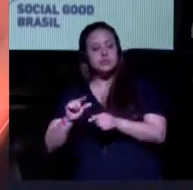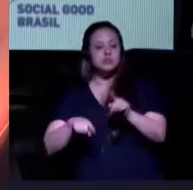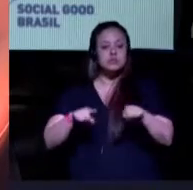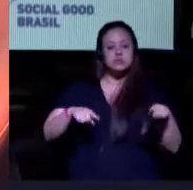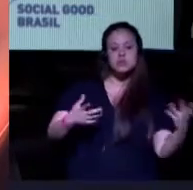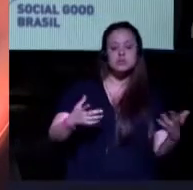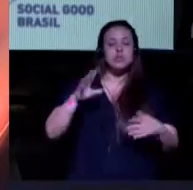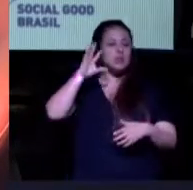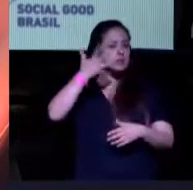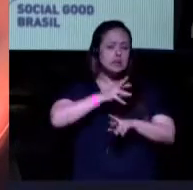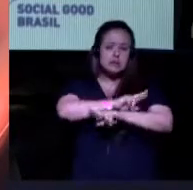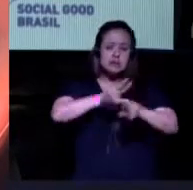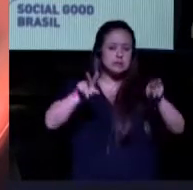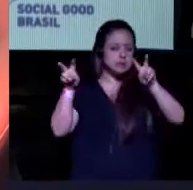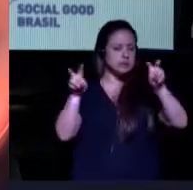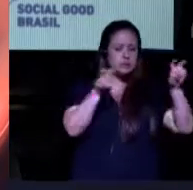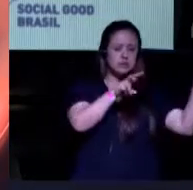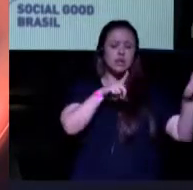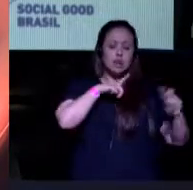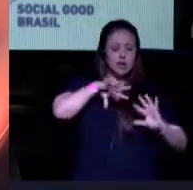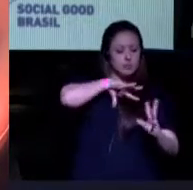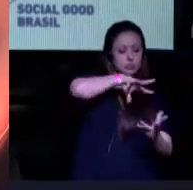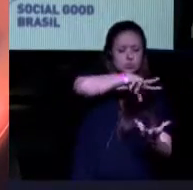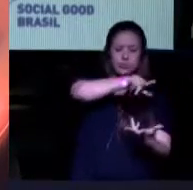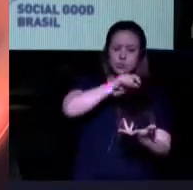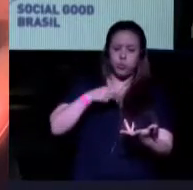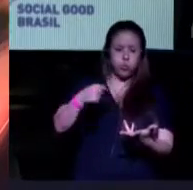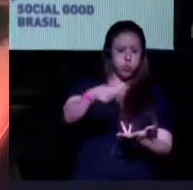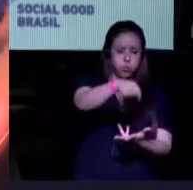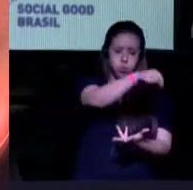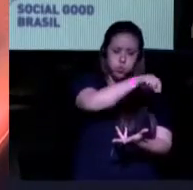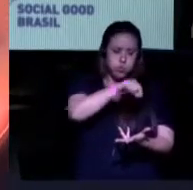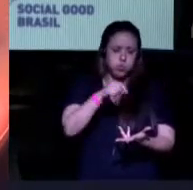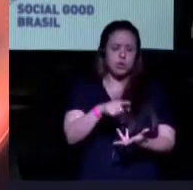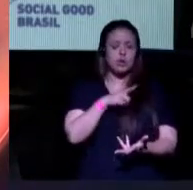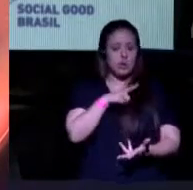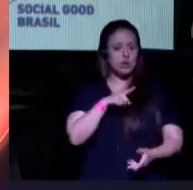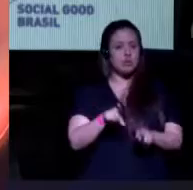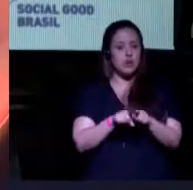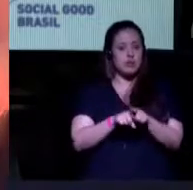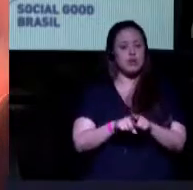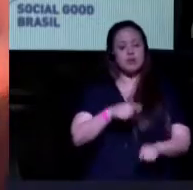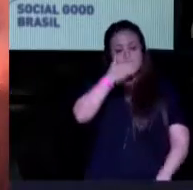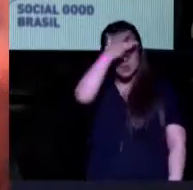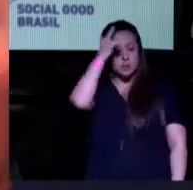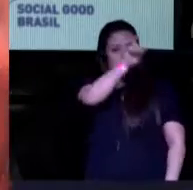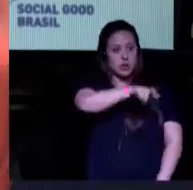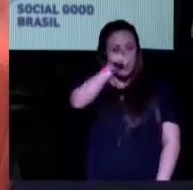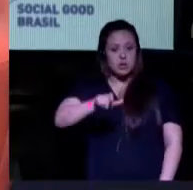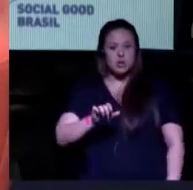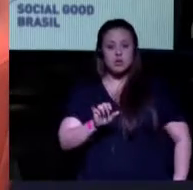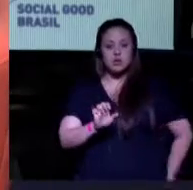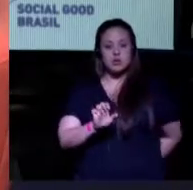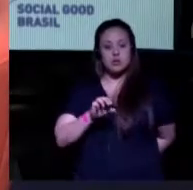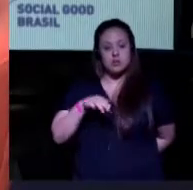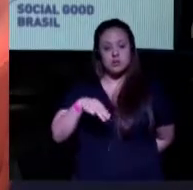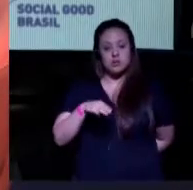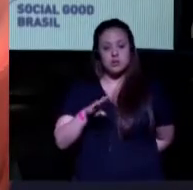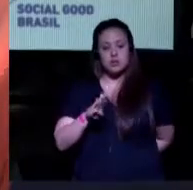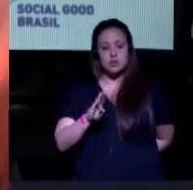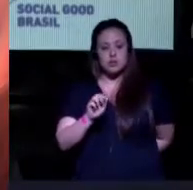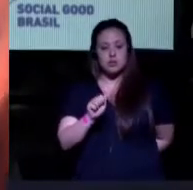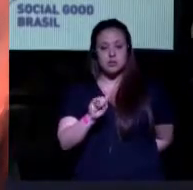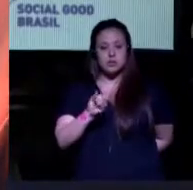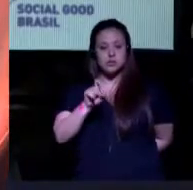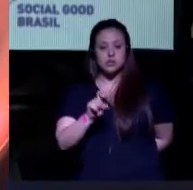e 80 conectores a os embaixadores que decidirem juntos sobre o futuro desta organização então todas as vezes